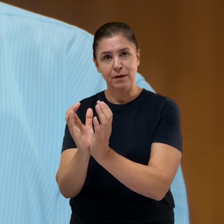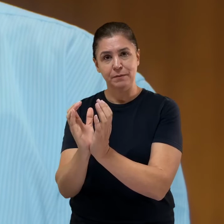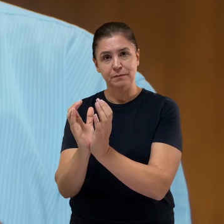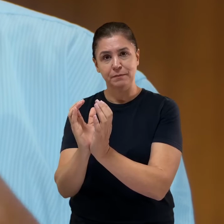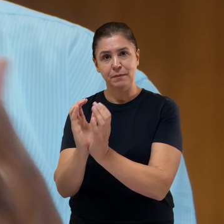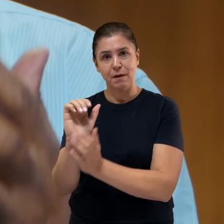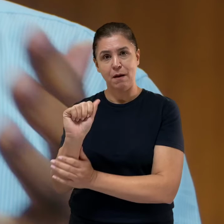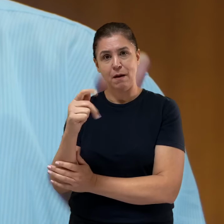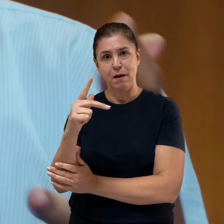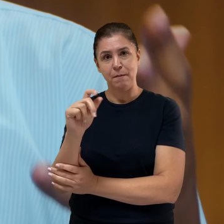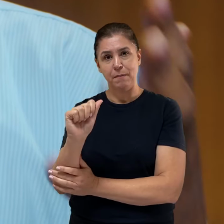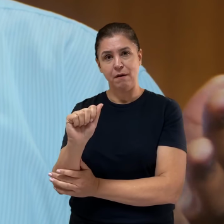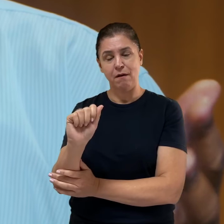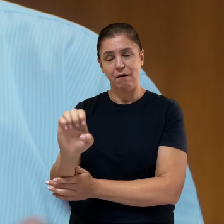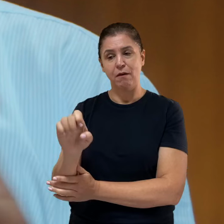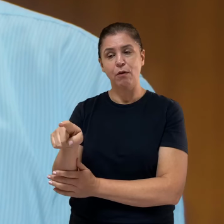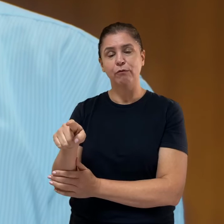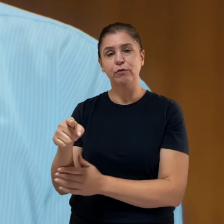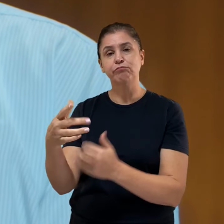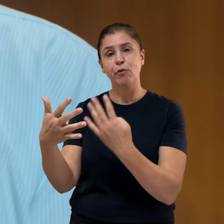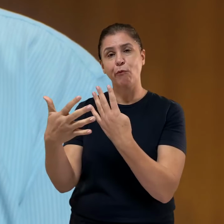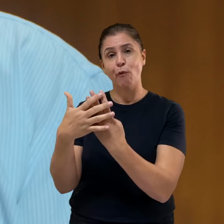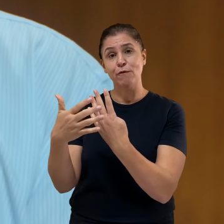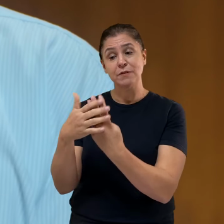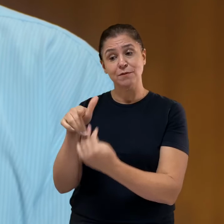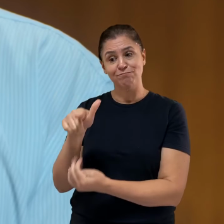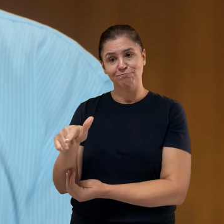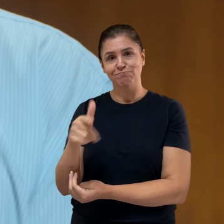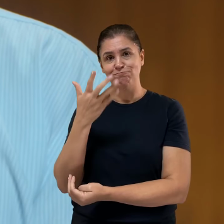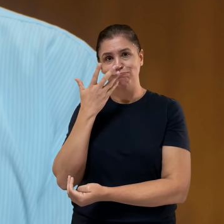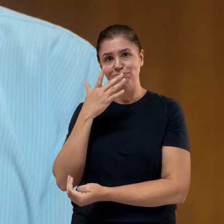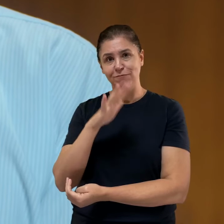e fui ali atender as confissões.